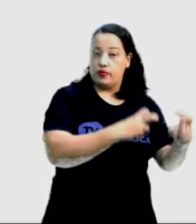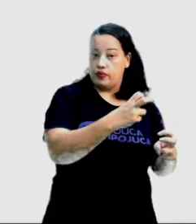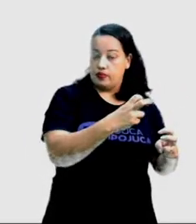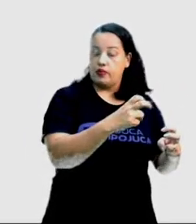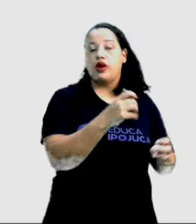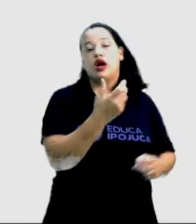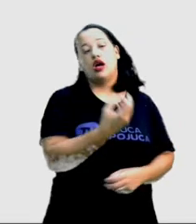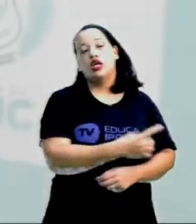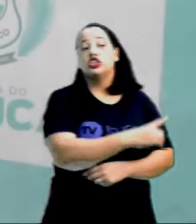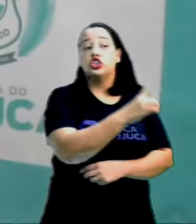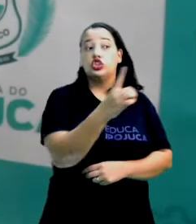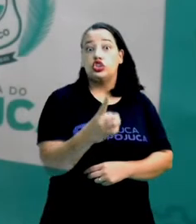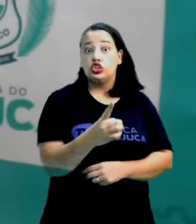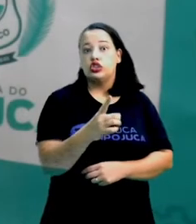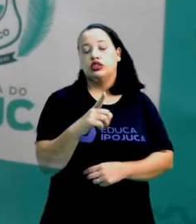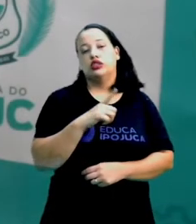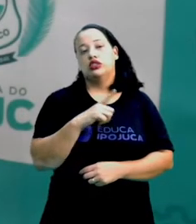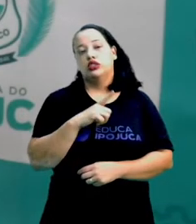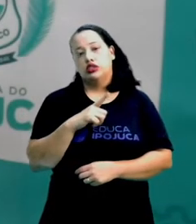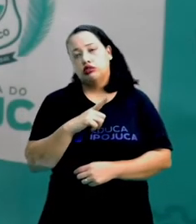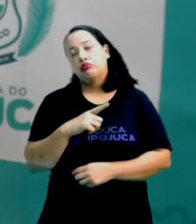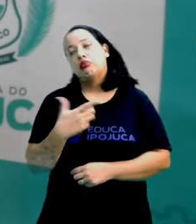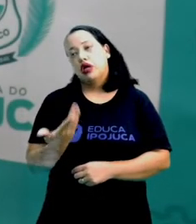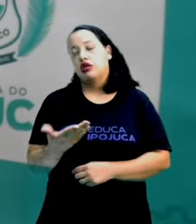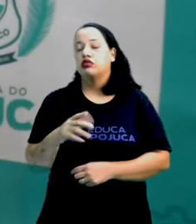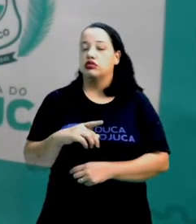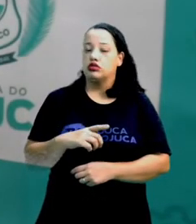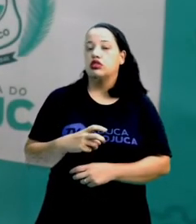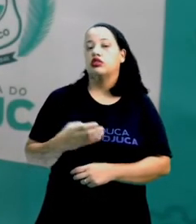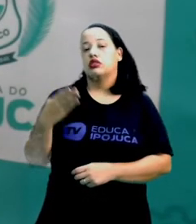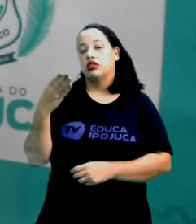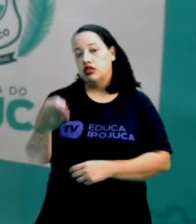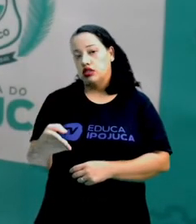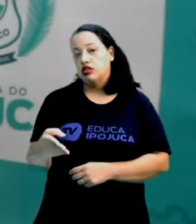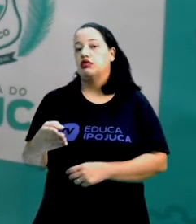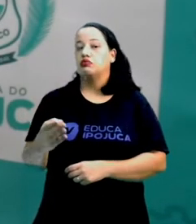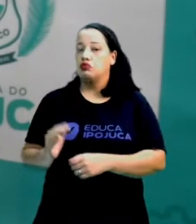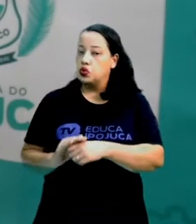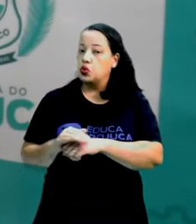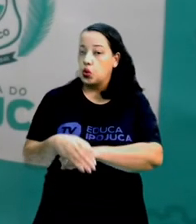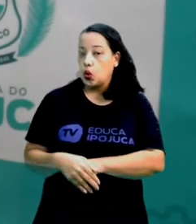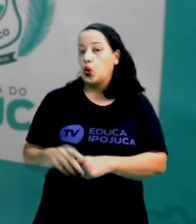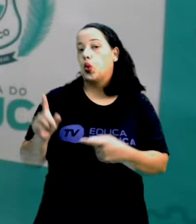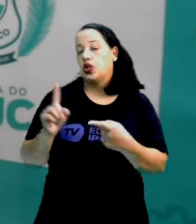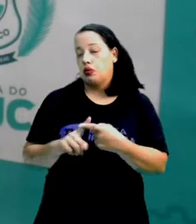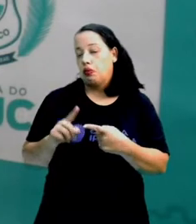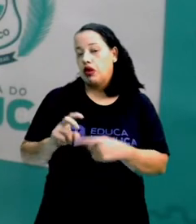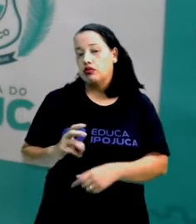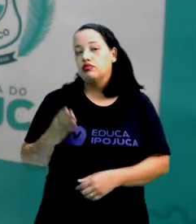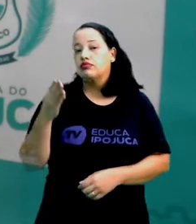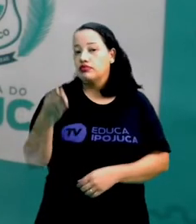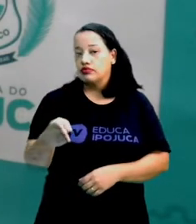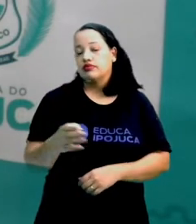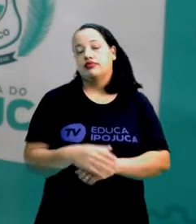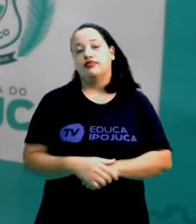que vão no período da noite, não muito tarde, mas ainda vão ao parque à noite, né,